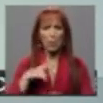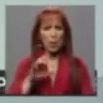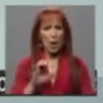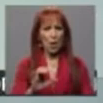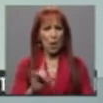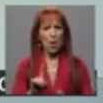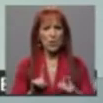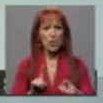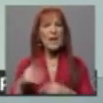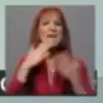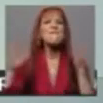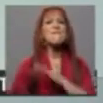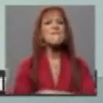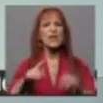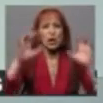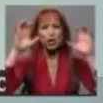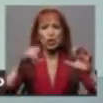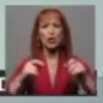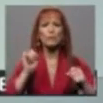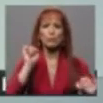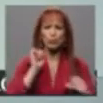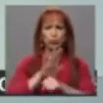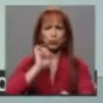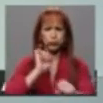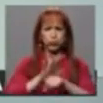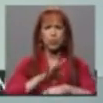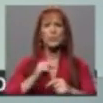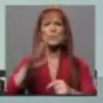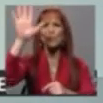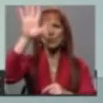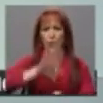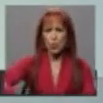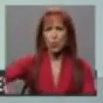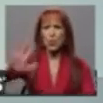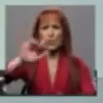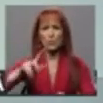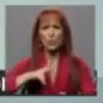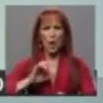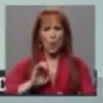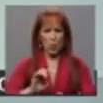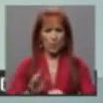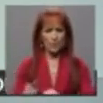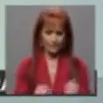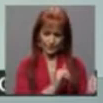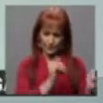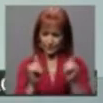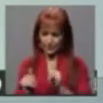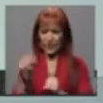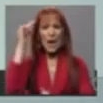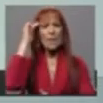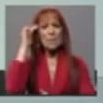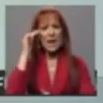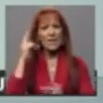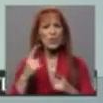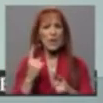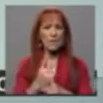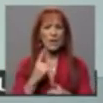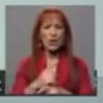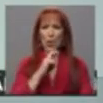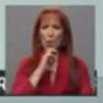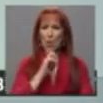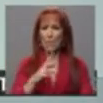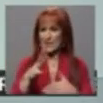de vento, precipitação e agitação marítima em todo o território do continente. No território da Madeira, mantemos o